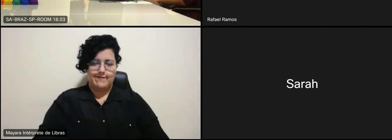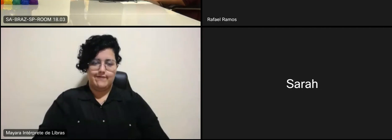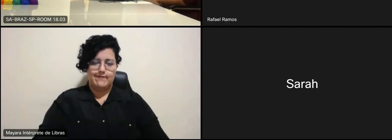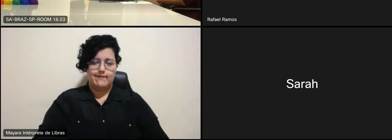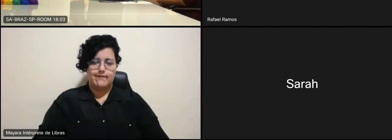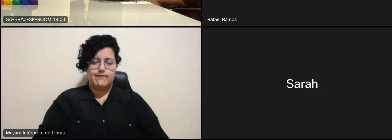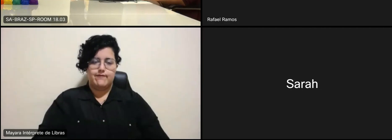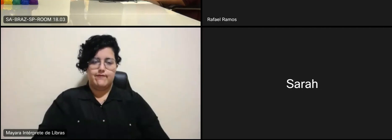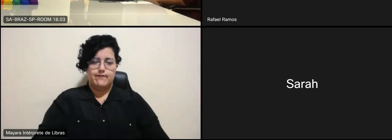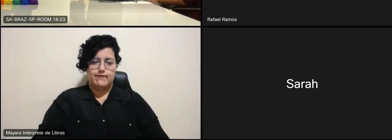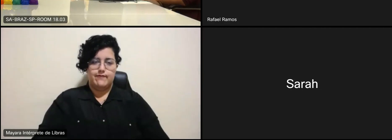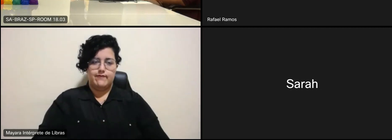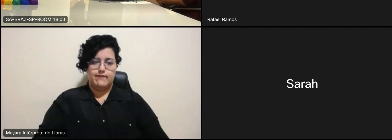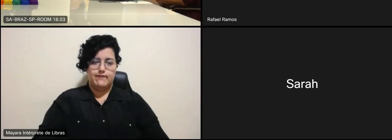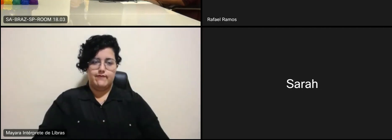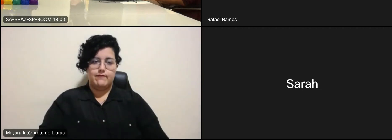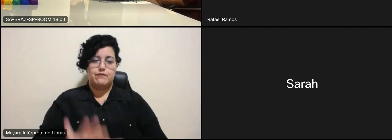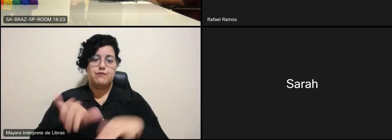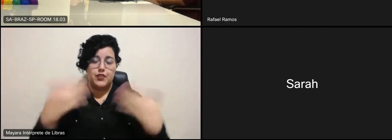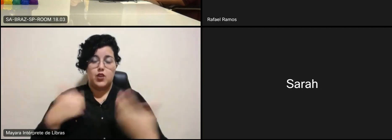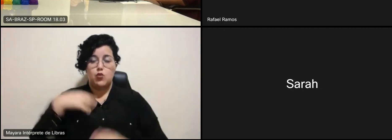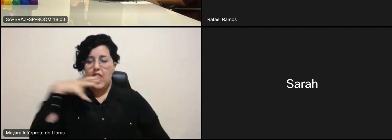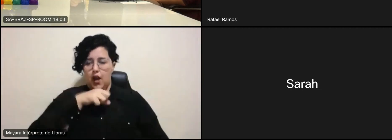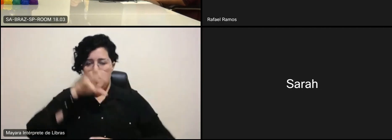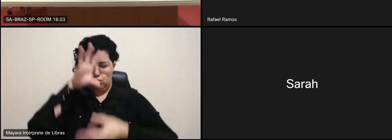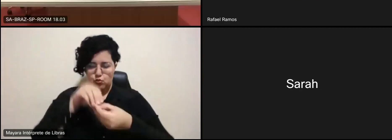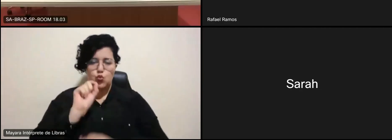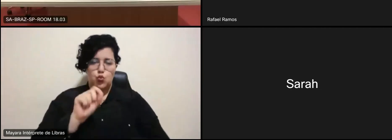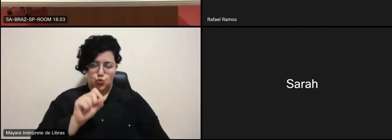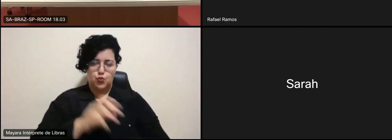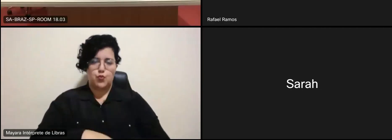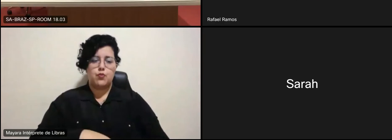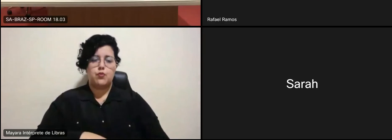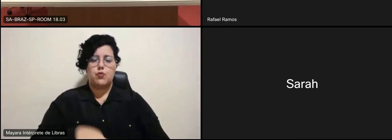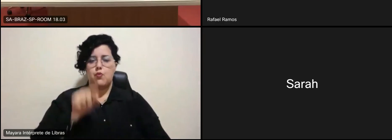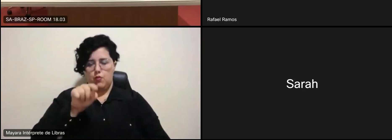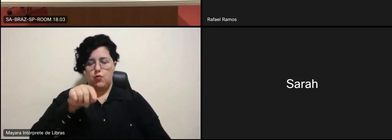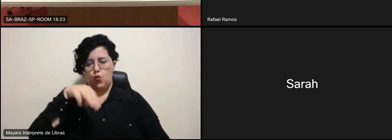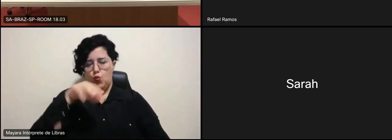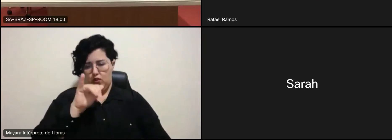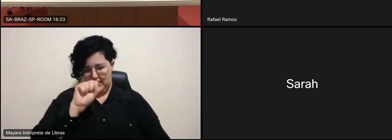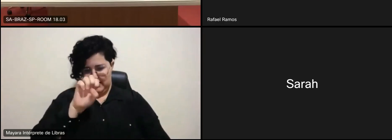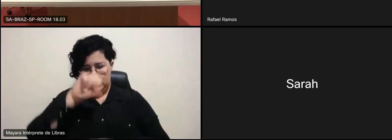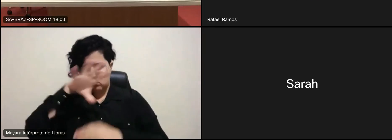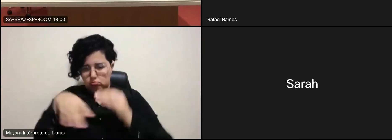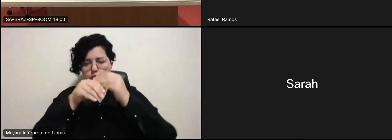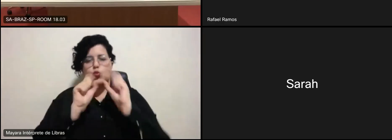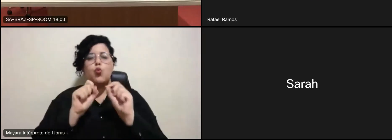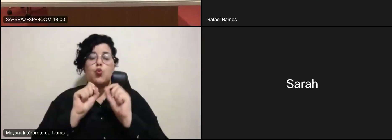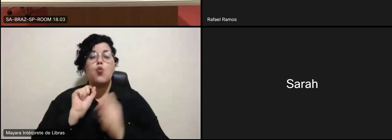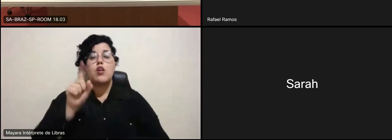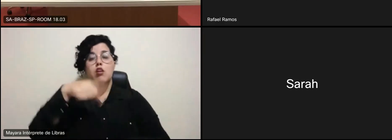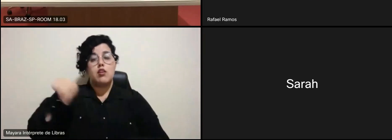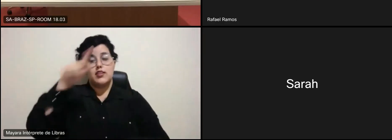Bom, eu vou ler algo muito rápido, né? Vai corroborar aí com o que o Moisés trouxe, né? O que vão dizer de